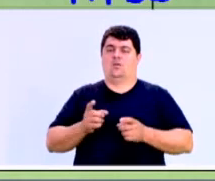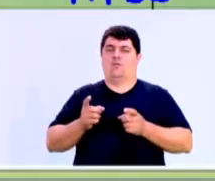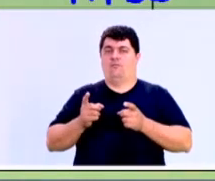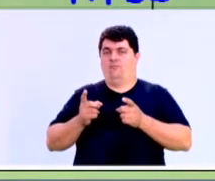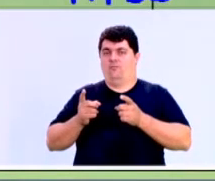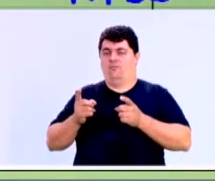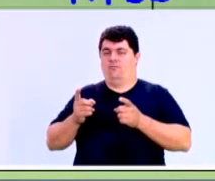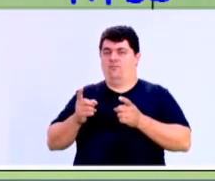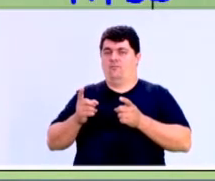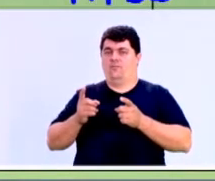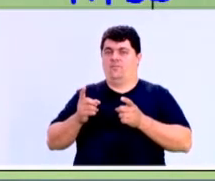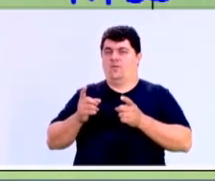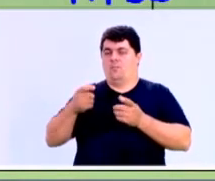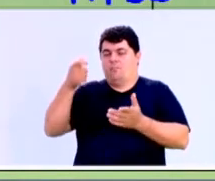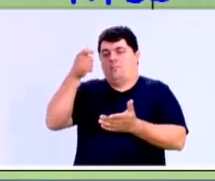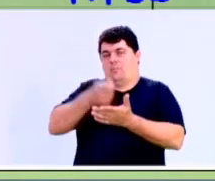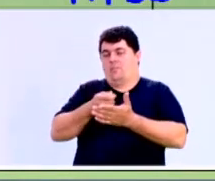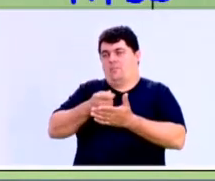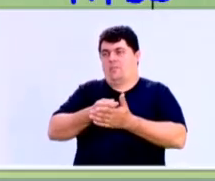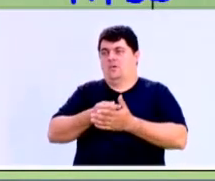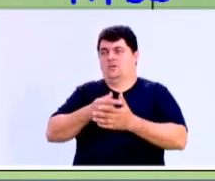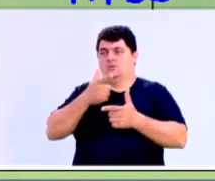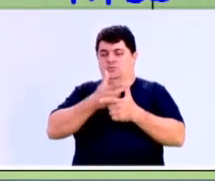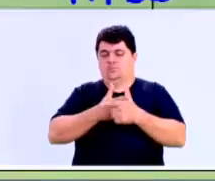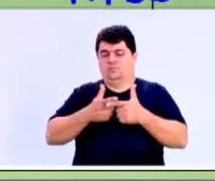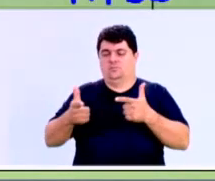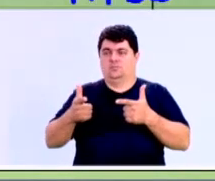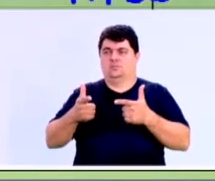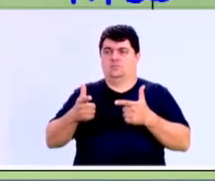fornecedores, correto? Dividido por